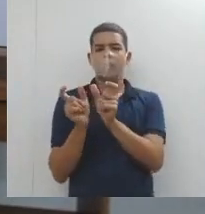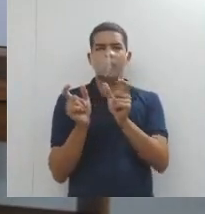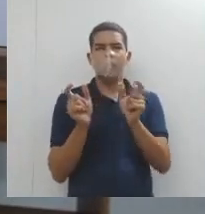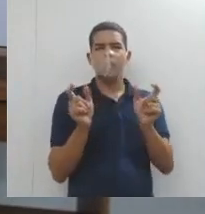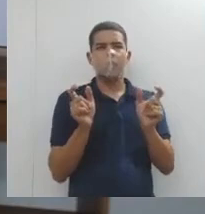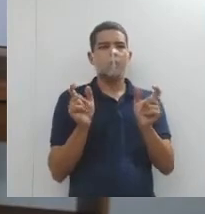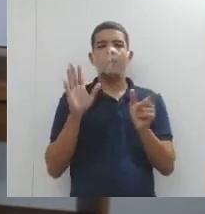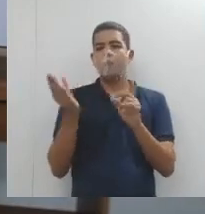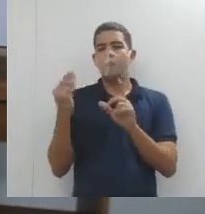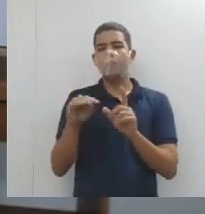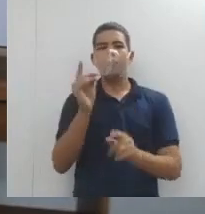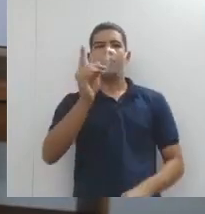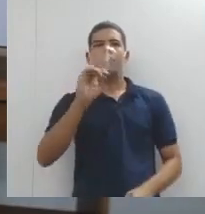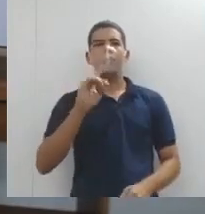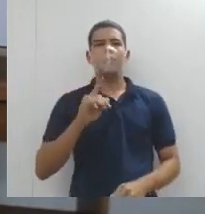sentenças